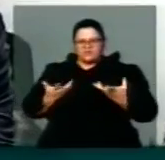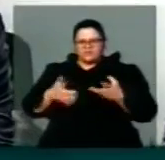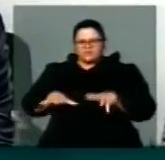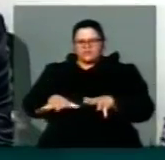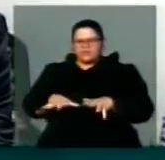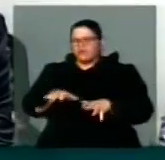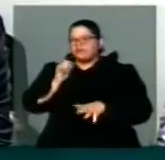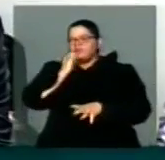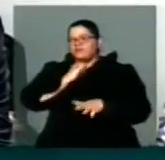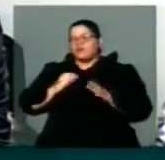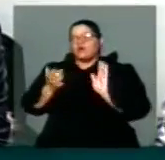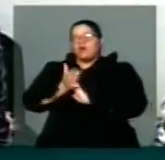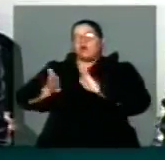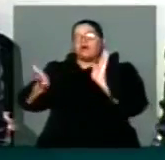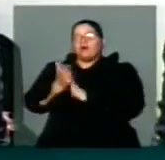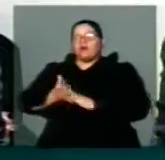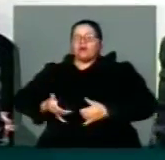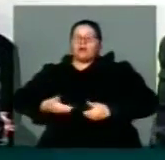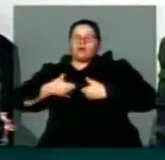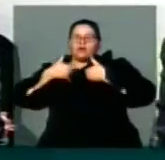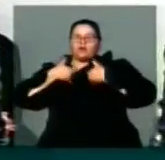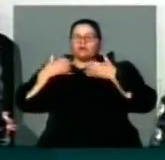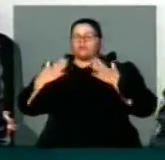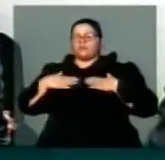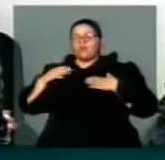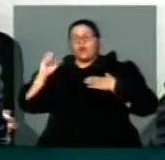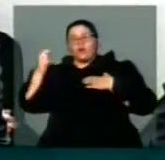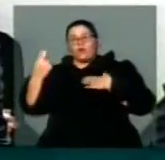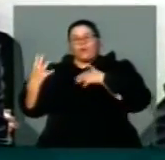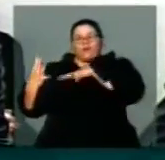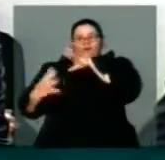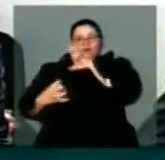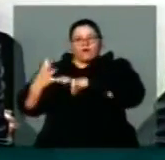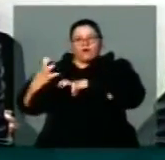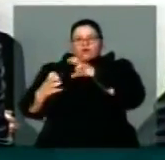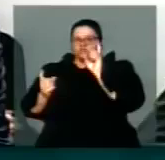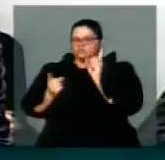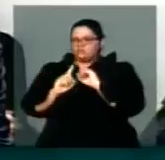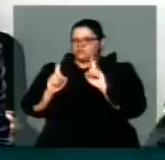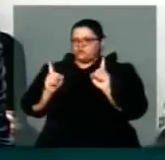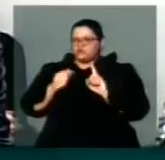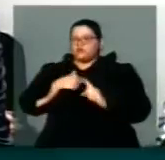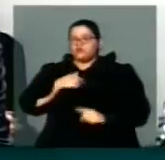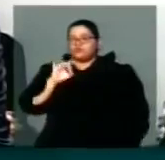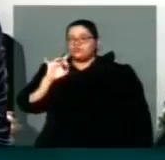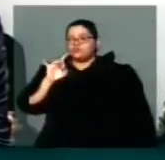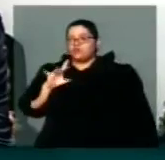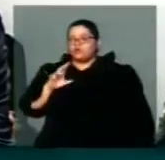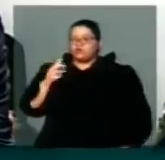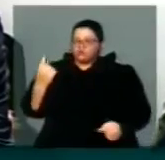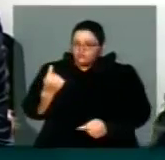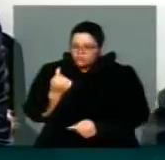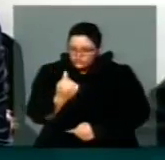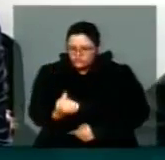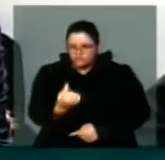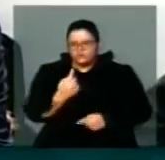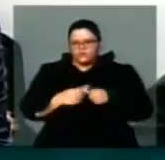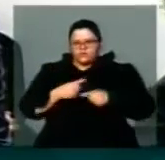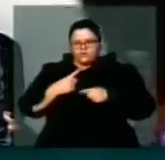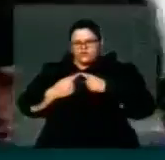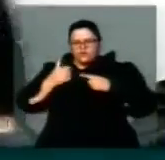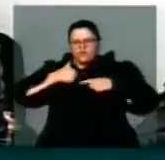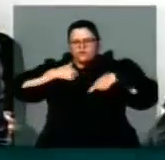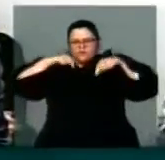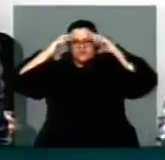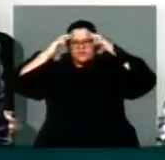qualquer aplauso ou situação de desagravo. Eu vim em respeito à Comissão Parlamentar de Inquérito, em respeito